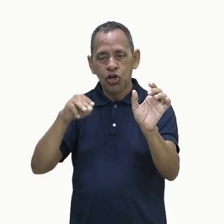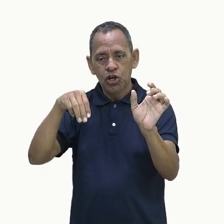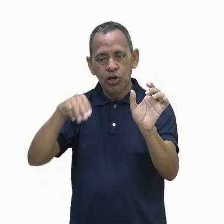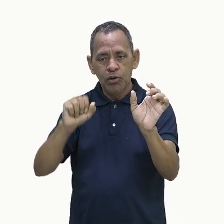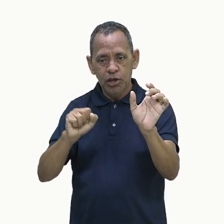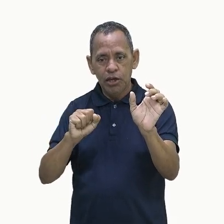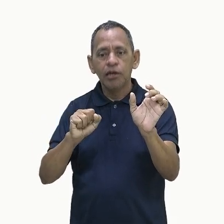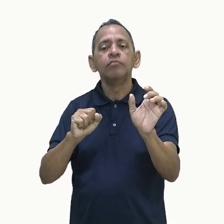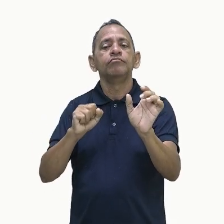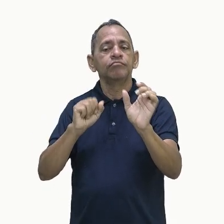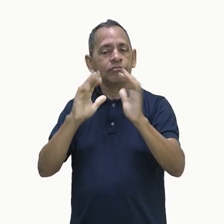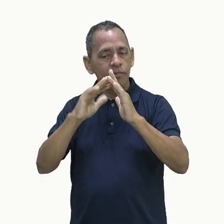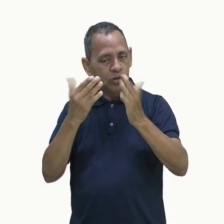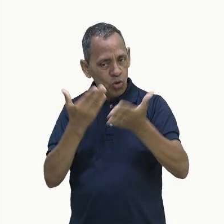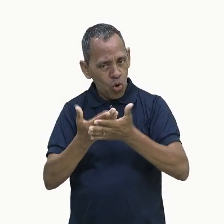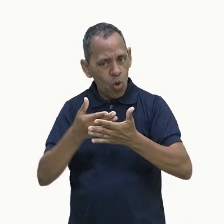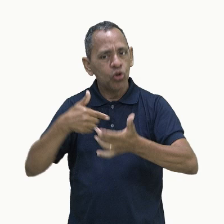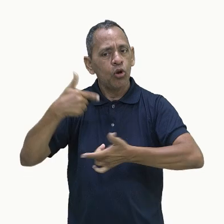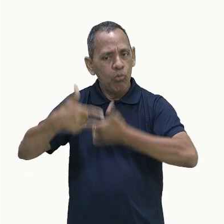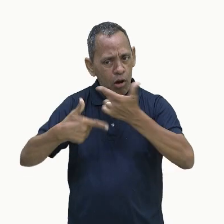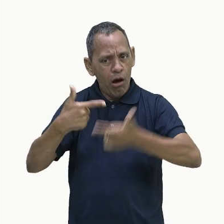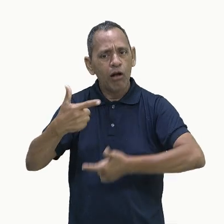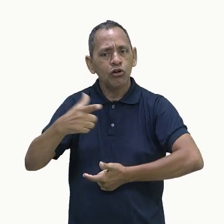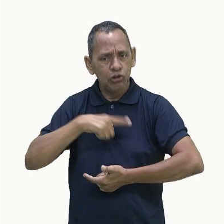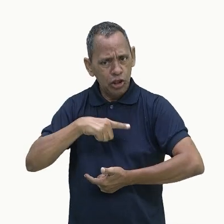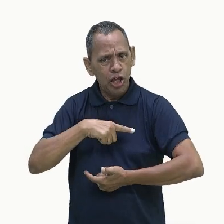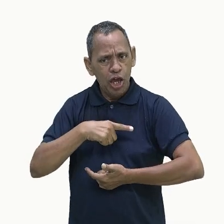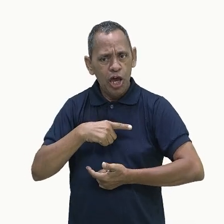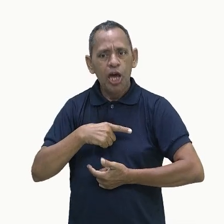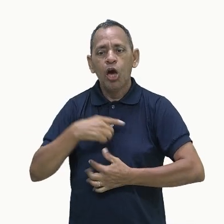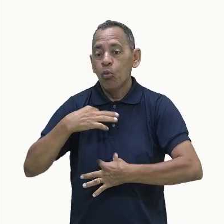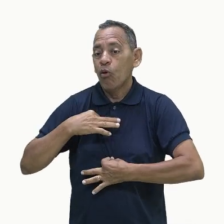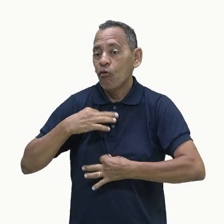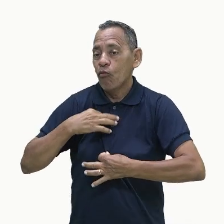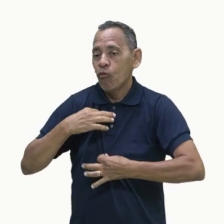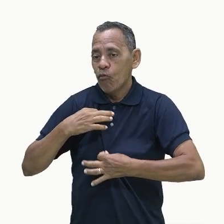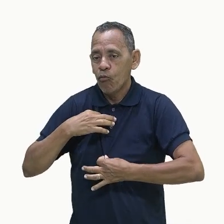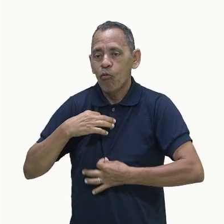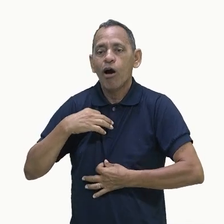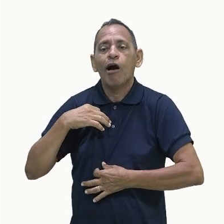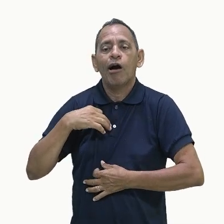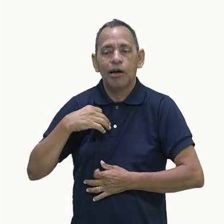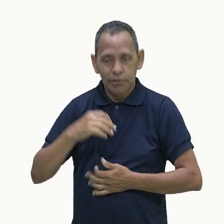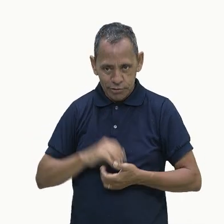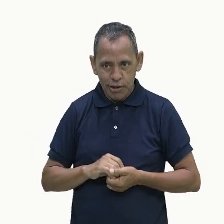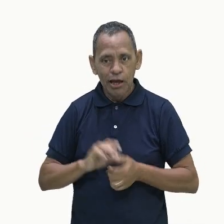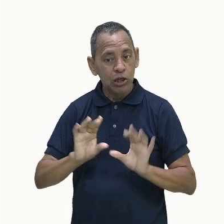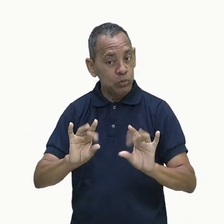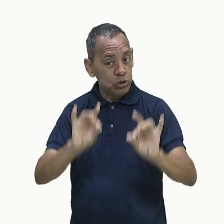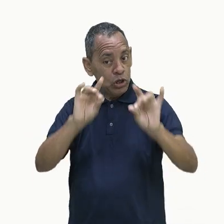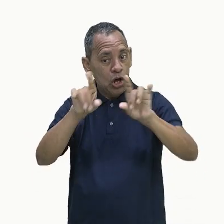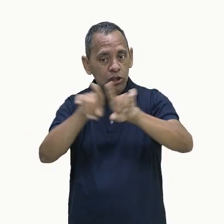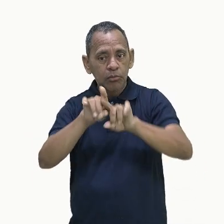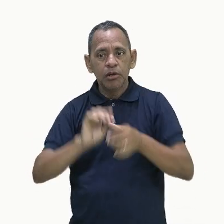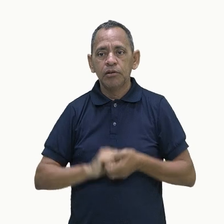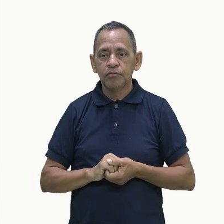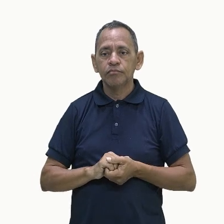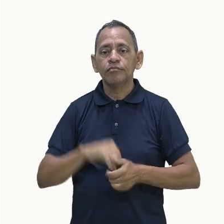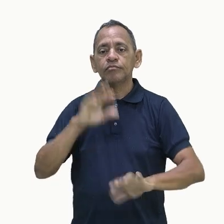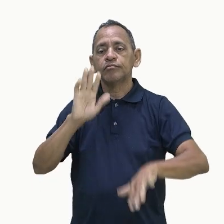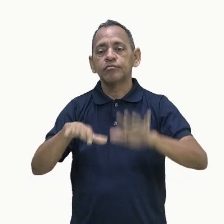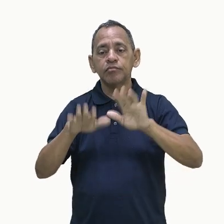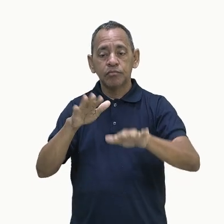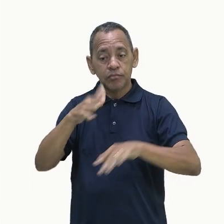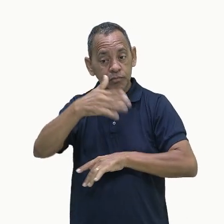no trabalho, nós temos uma farda. E essa farda depende muito qual seja. E na física